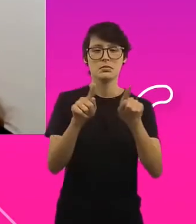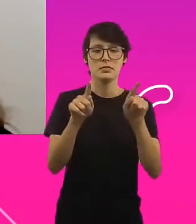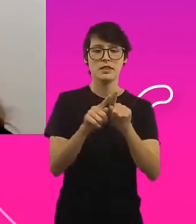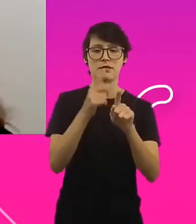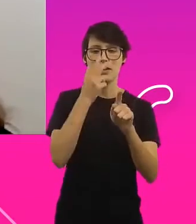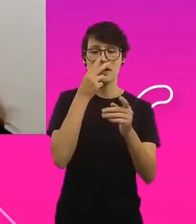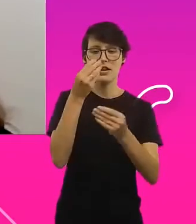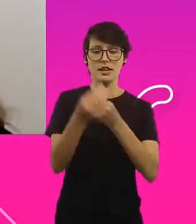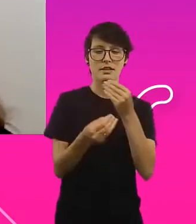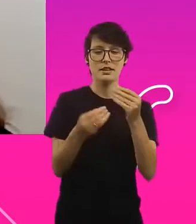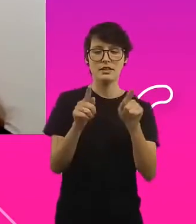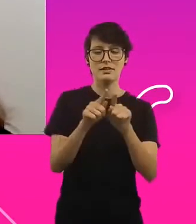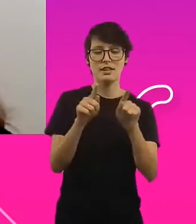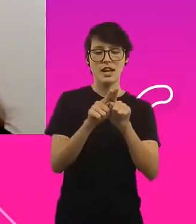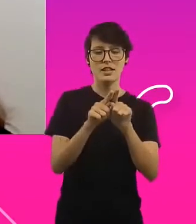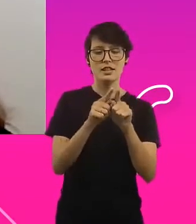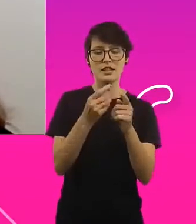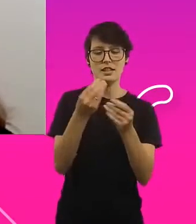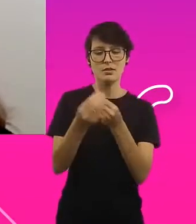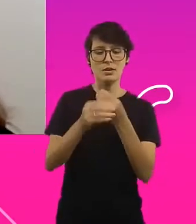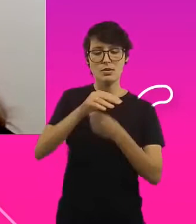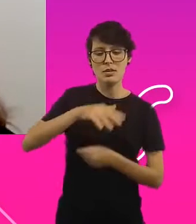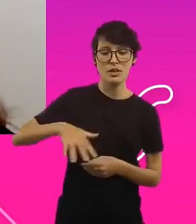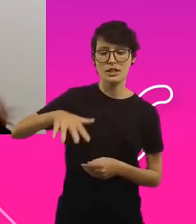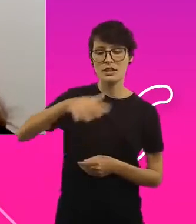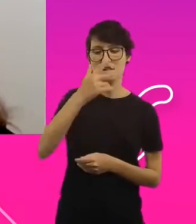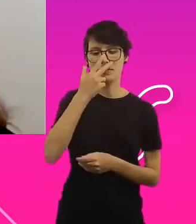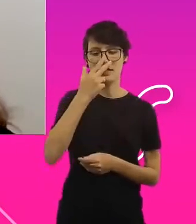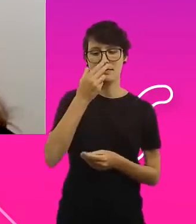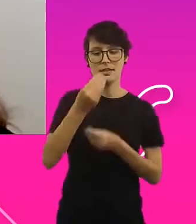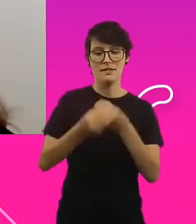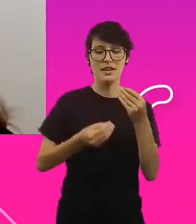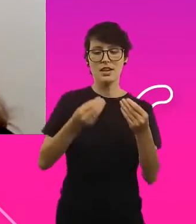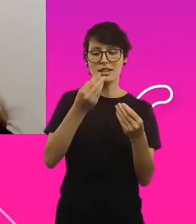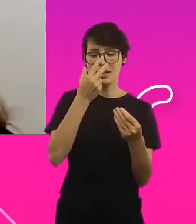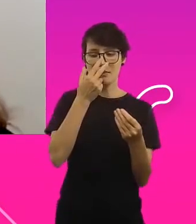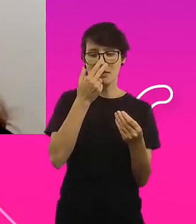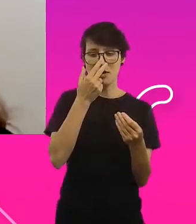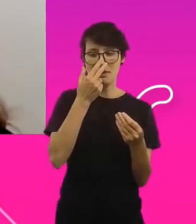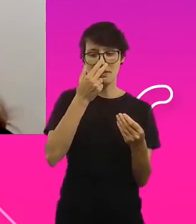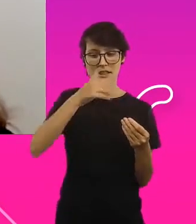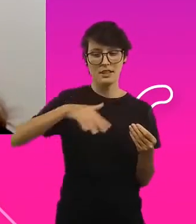53 milhões de brasileiros na pobreza, devido a todo o impacto que foi causado.